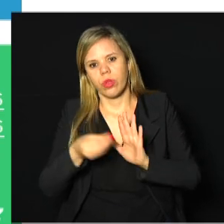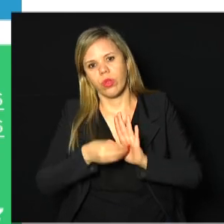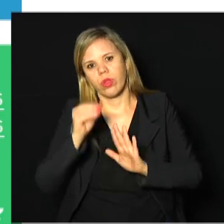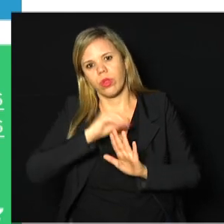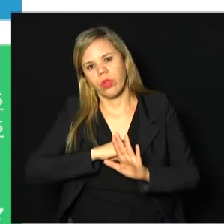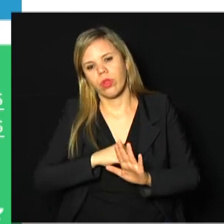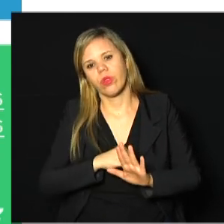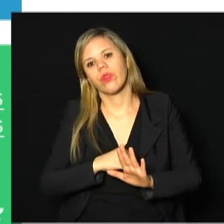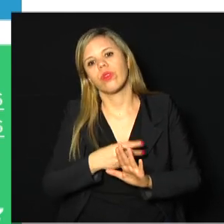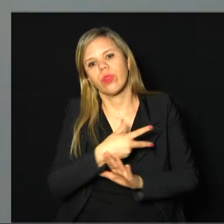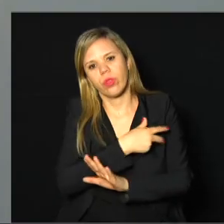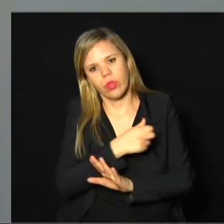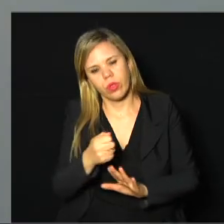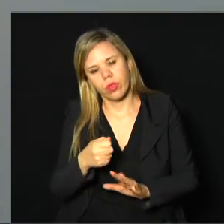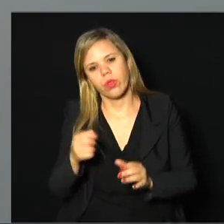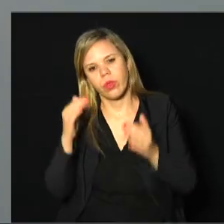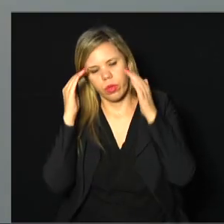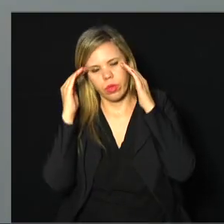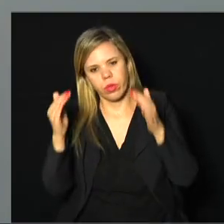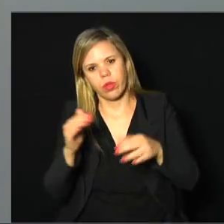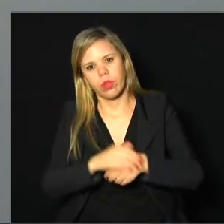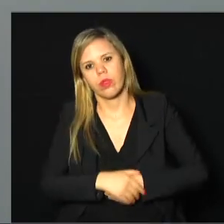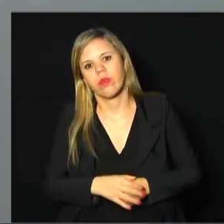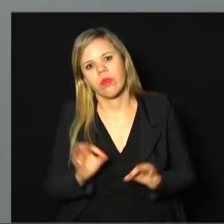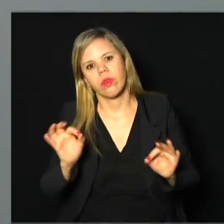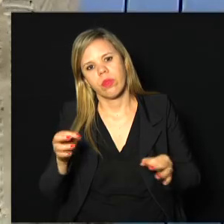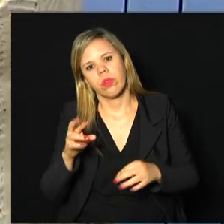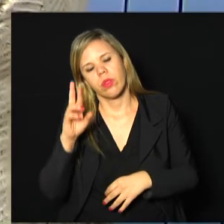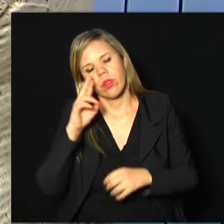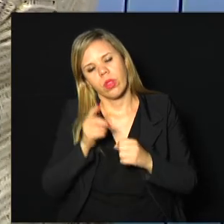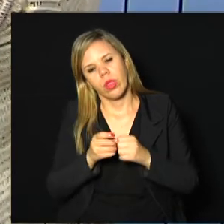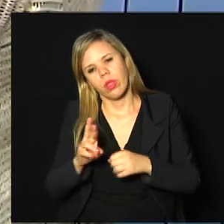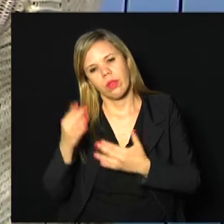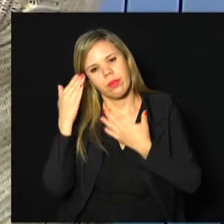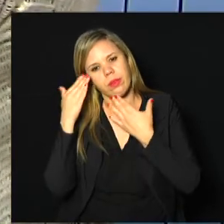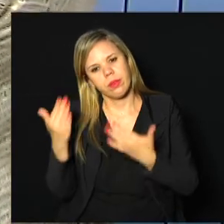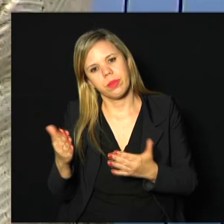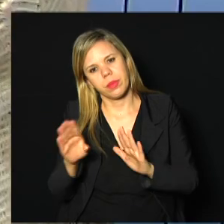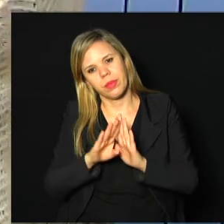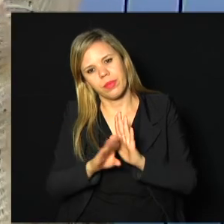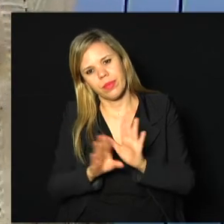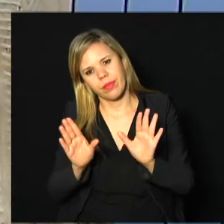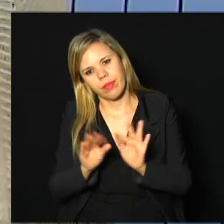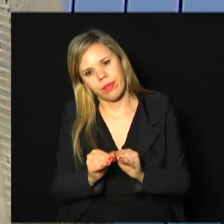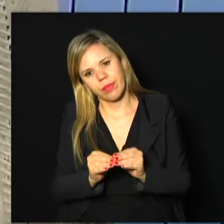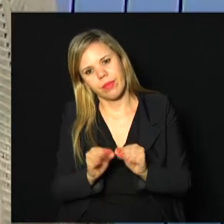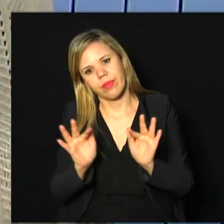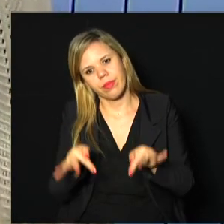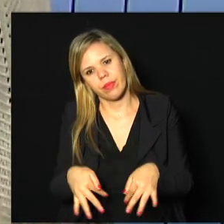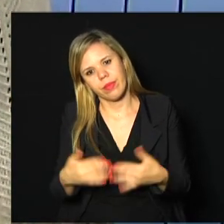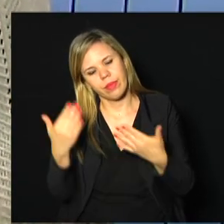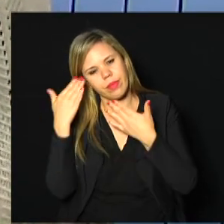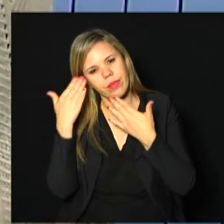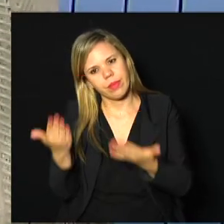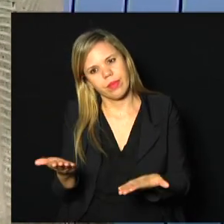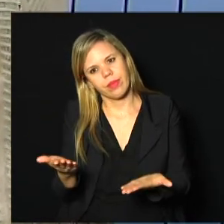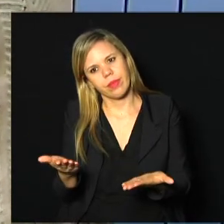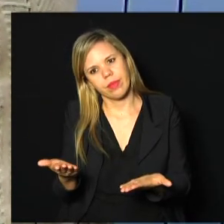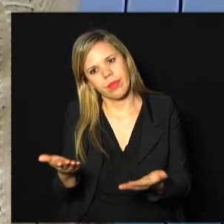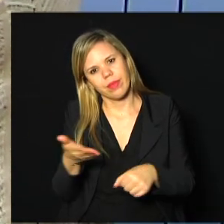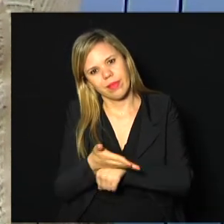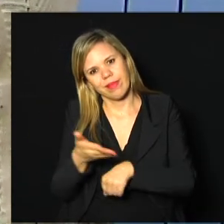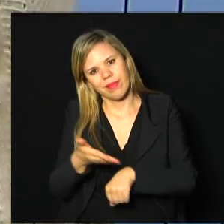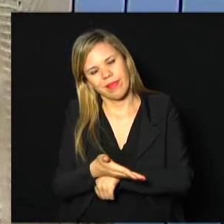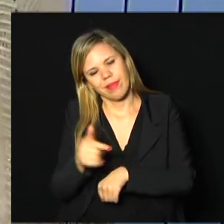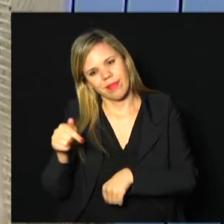seu calendário de vacinação que deve ser cumprido. Tá certo, doutora. Eu queria agradecer, nosso programa chegou ao fim. Eu queria